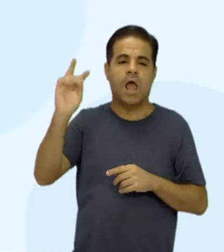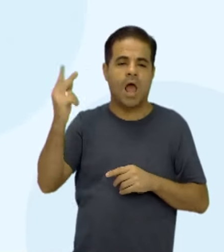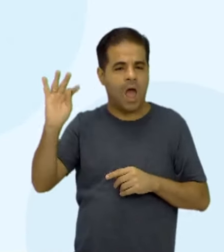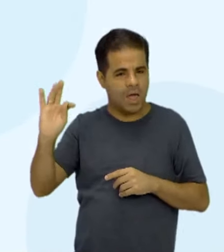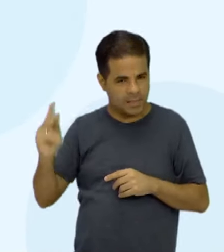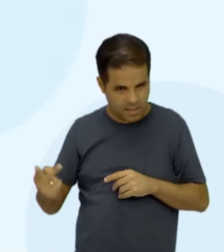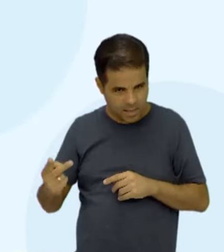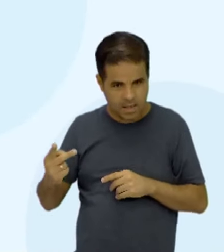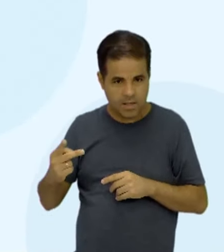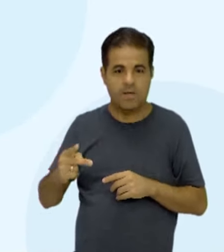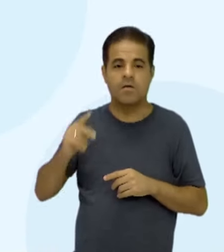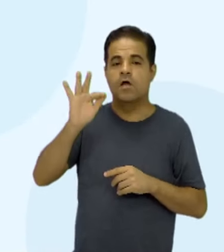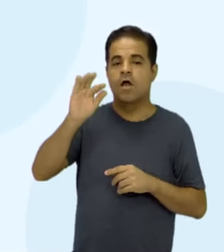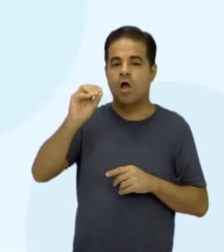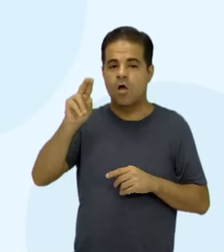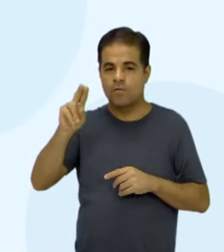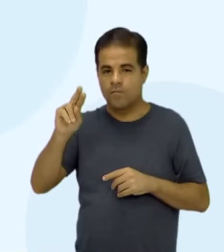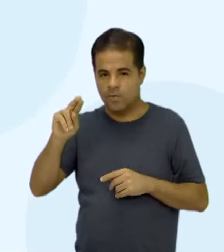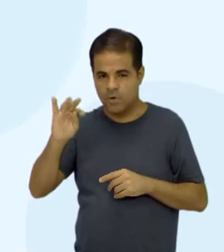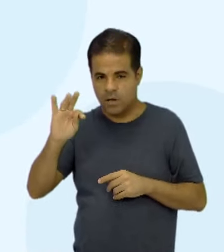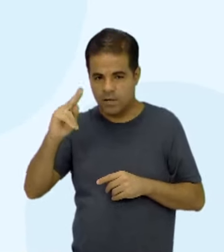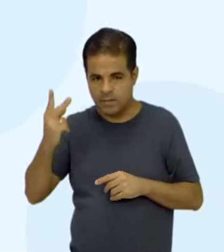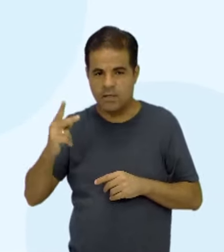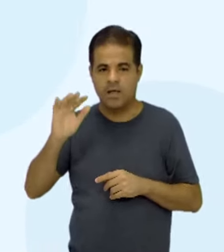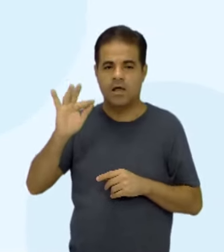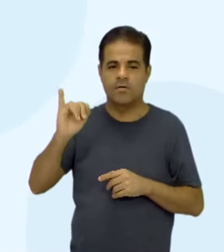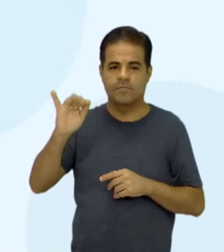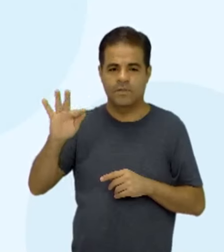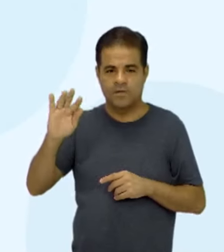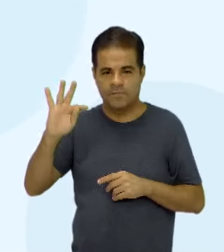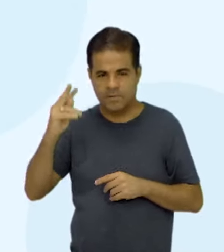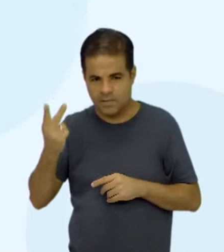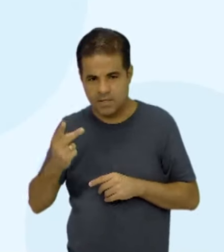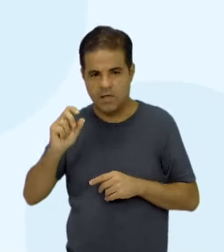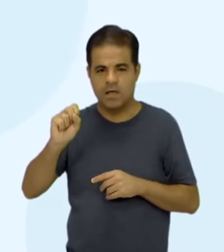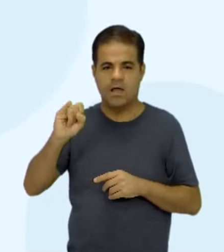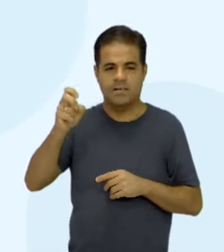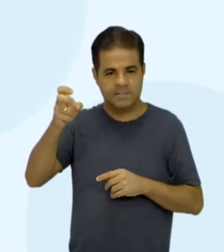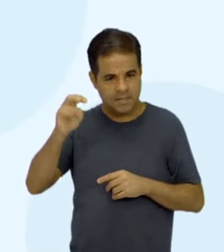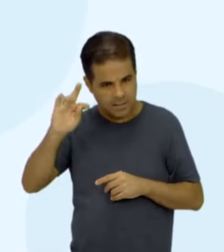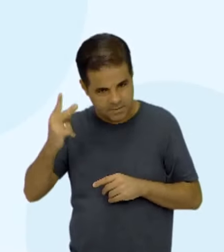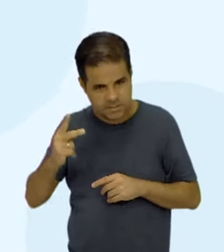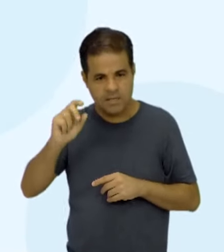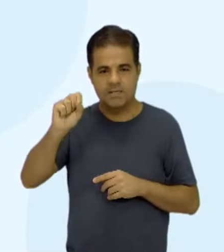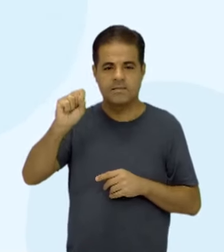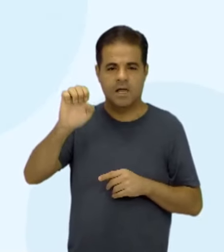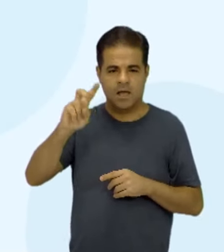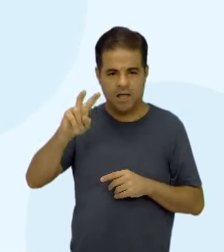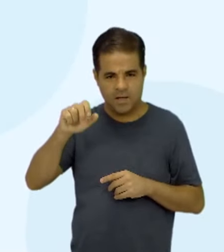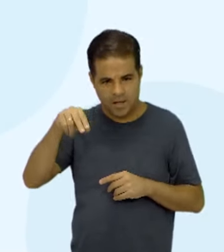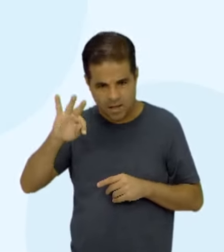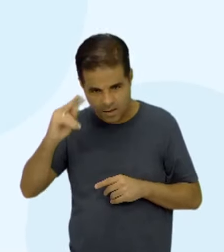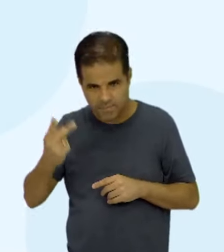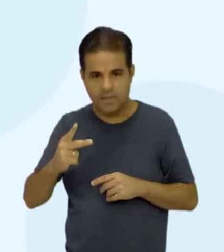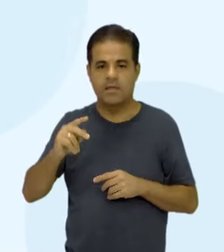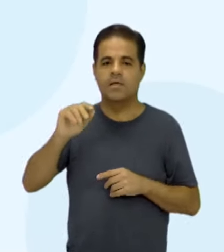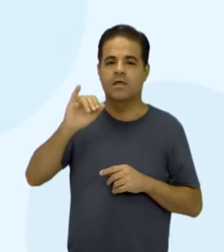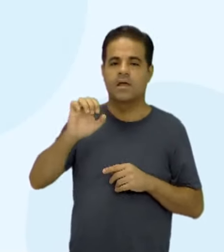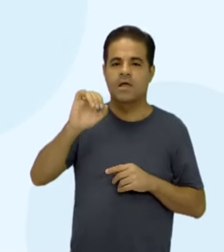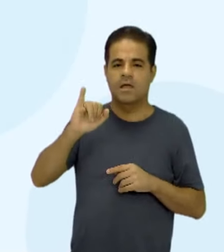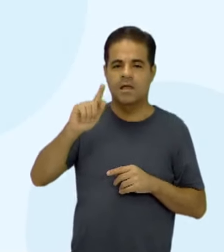Então vamos repetir aí força fez six seven eight